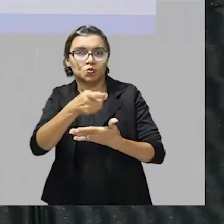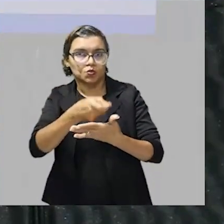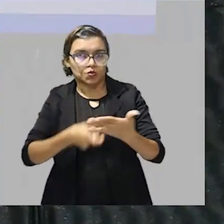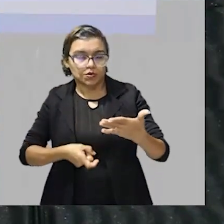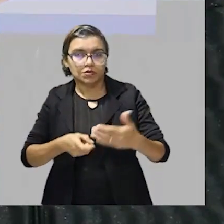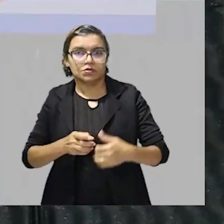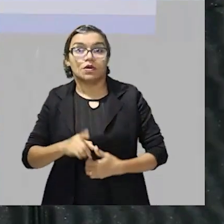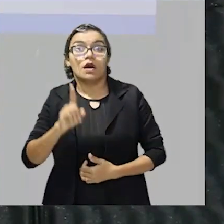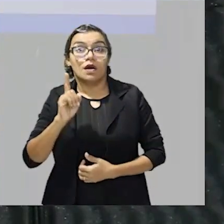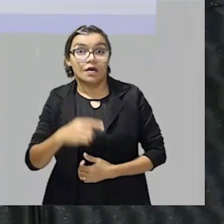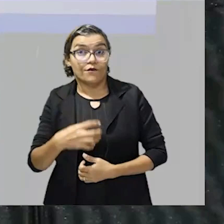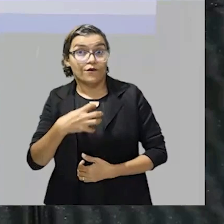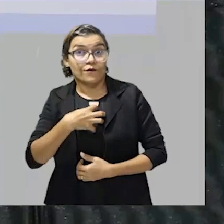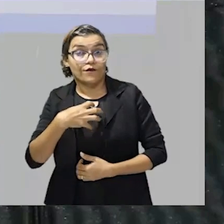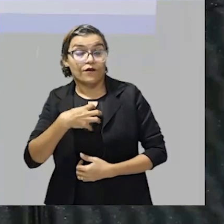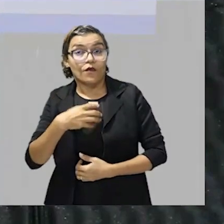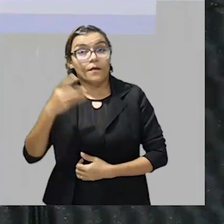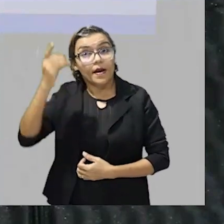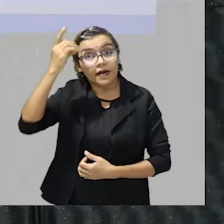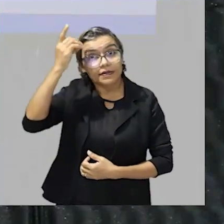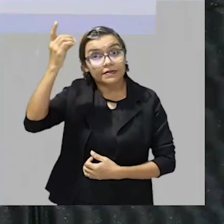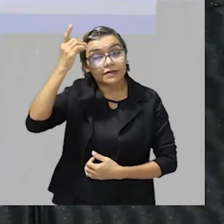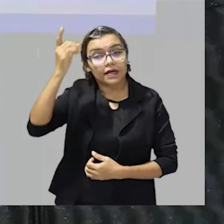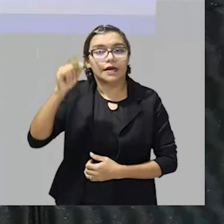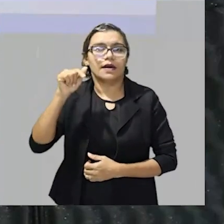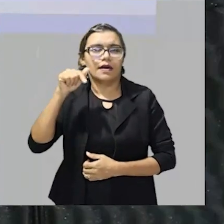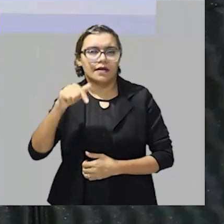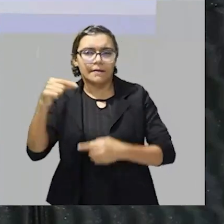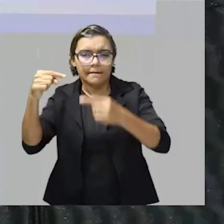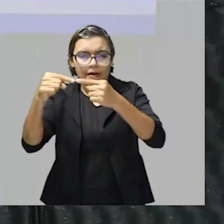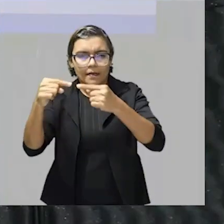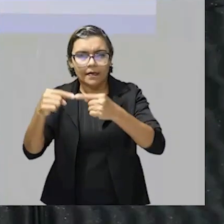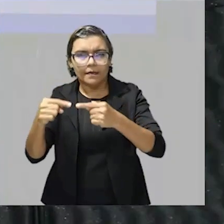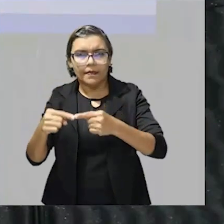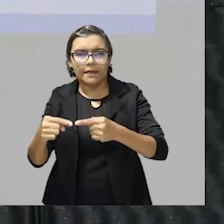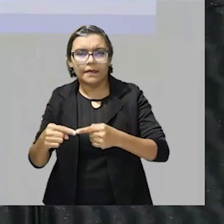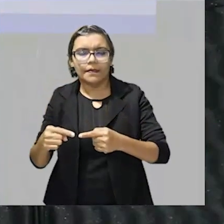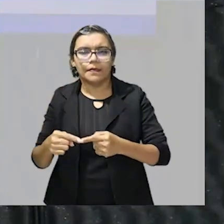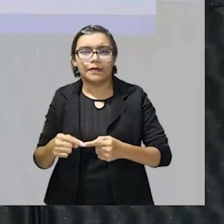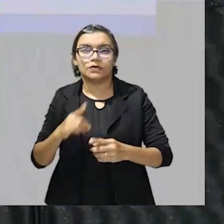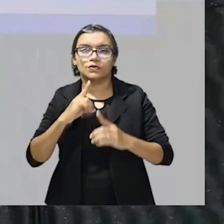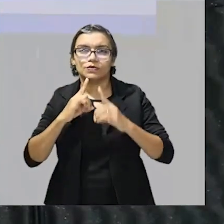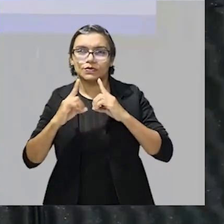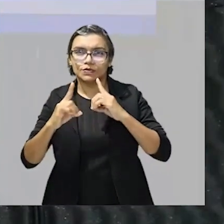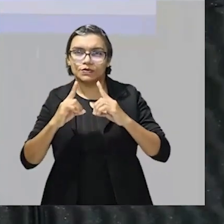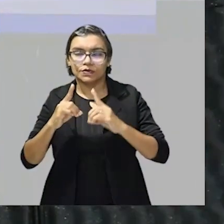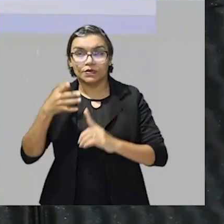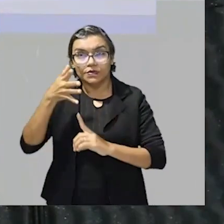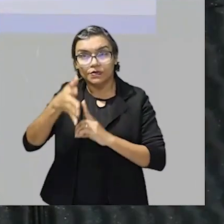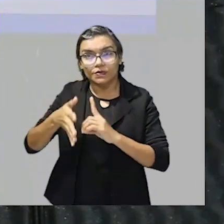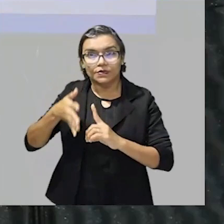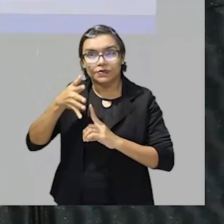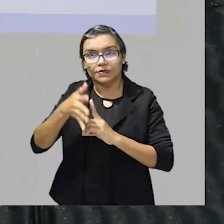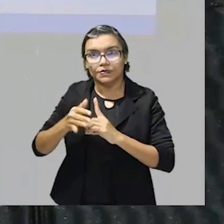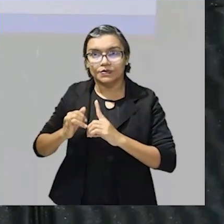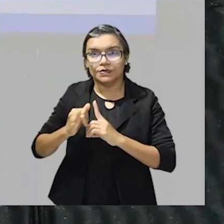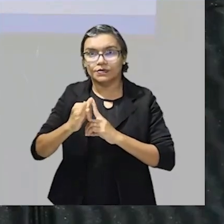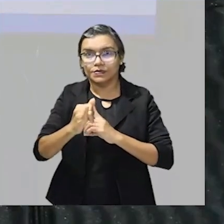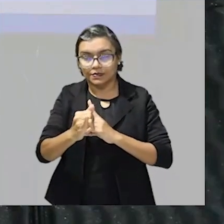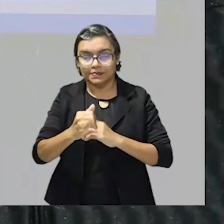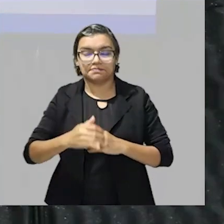são o modo pelo qual as ideias se encadeiam no discurso ficou a dica